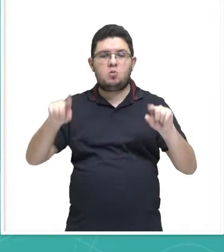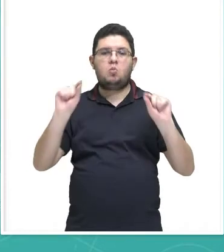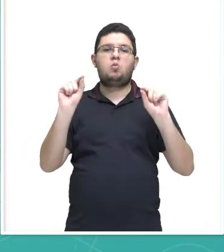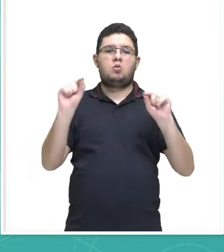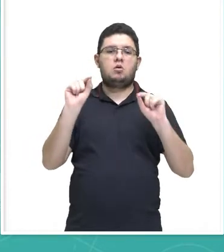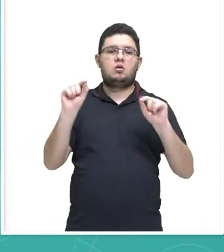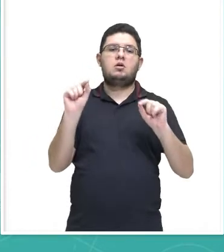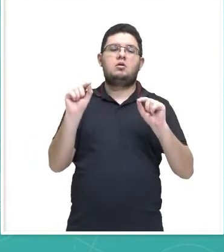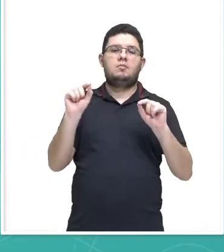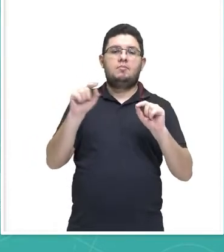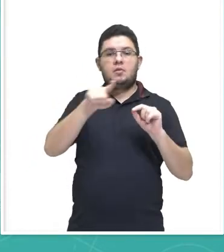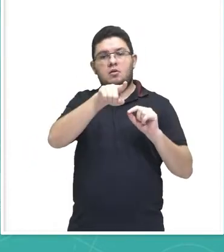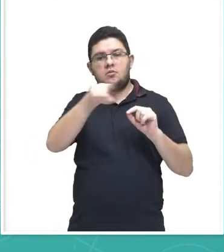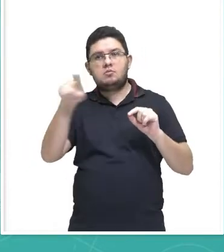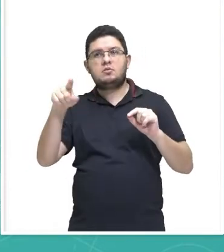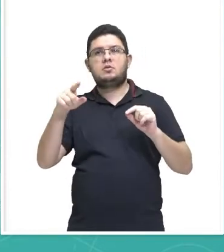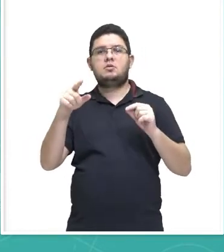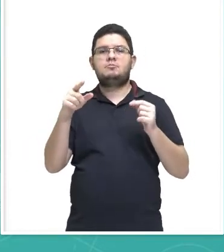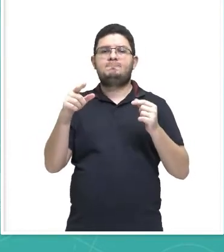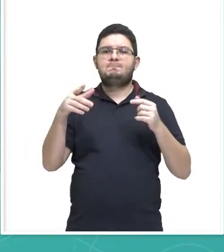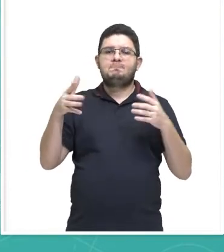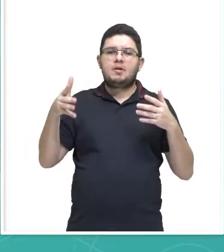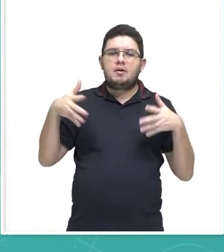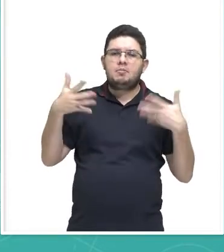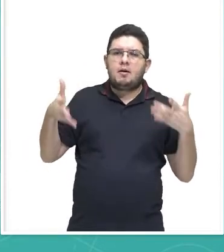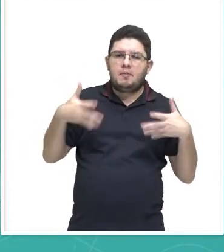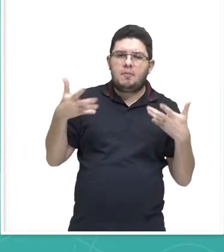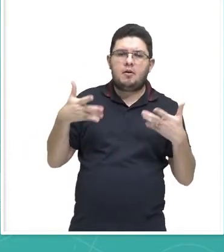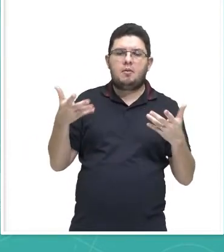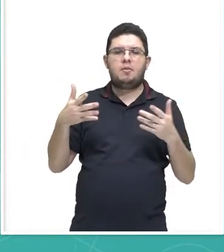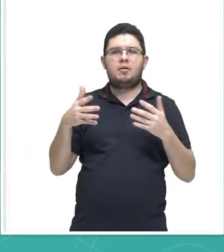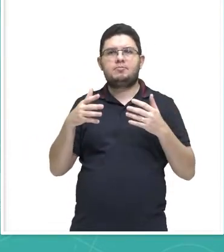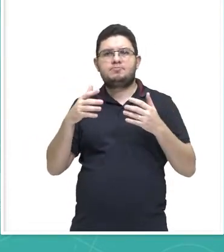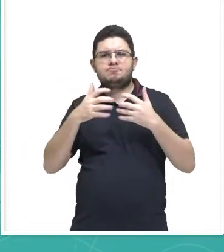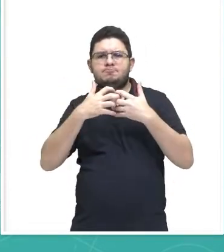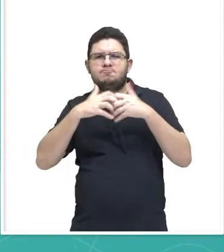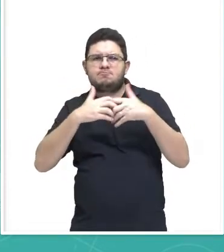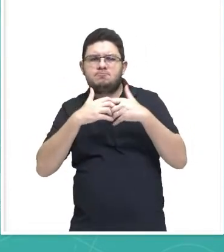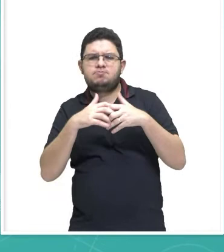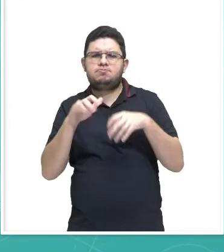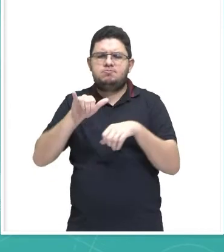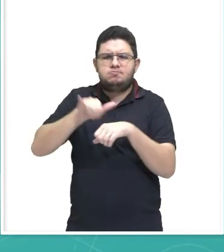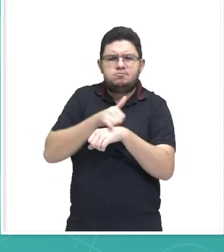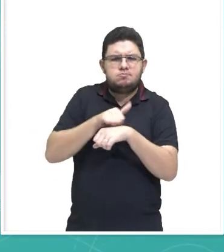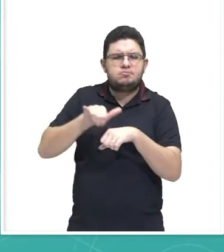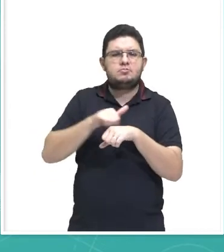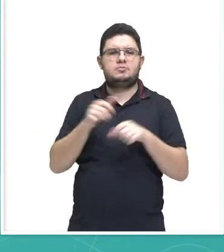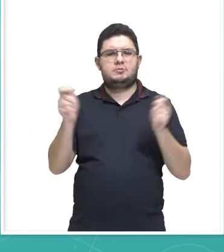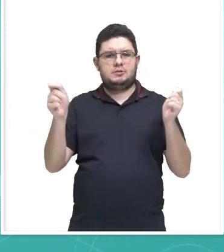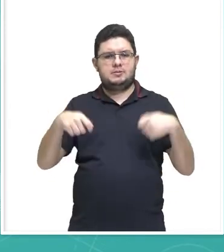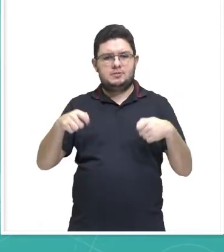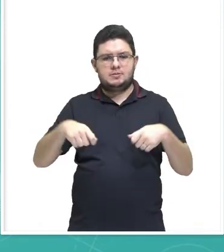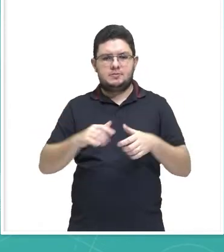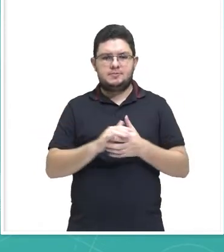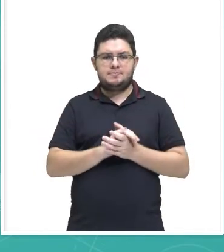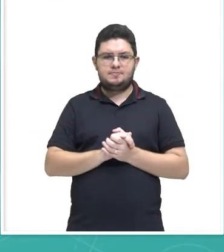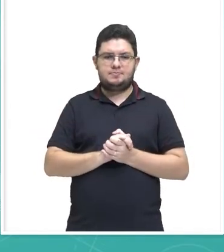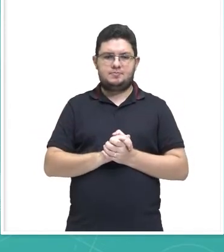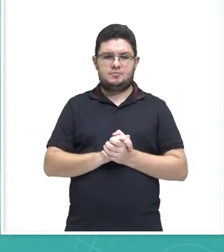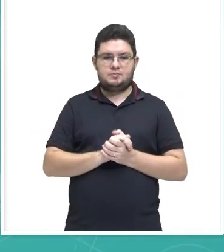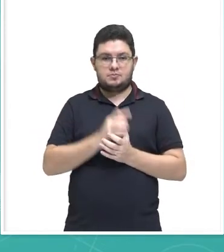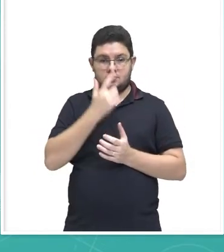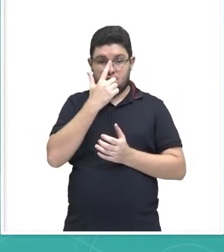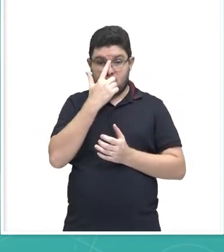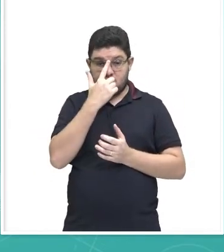que dá para a gente trabalhar aí o nosso raciocínio, a nossa estratégia. Prosseguindo, nós vamos para um outro jogo, que é